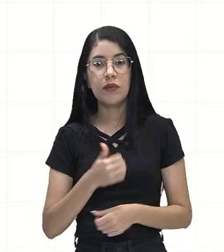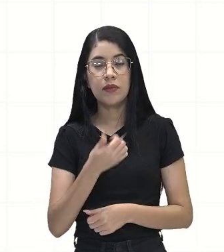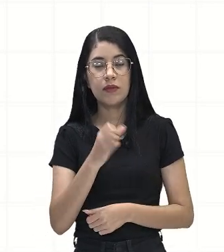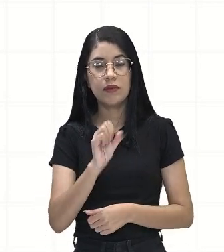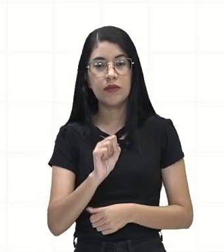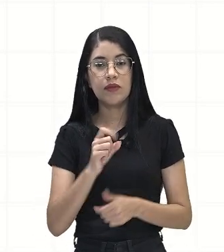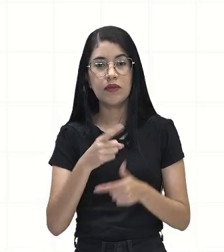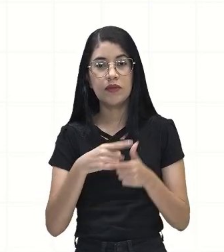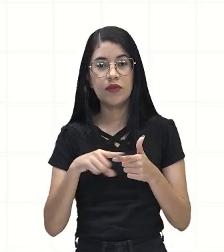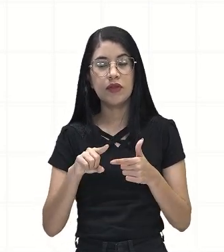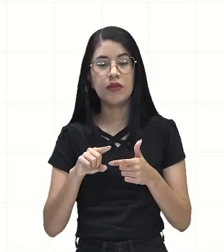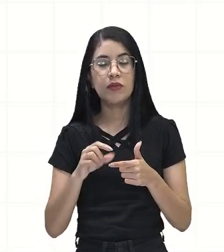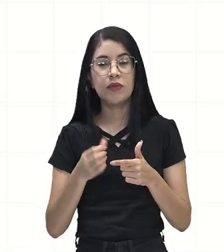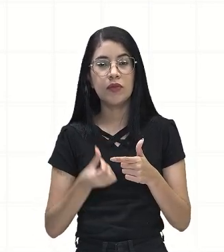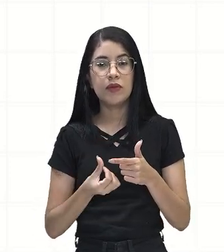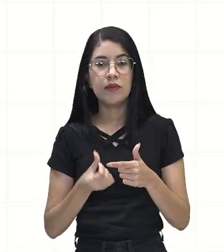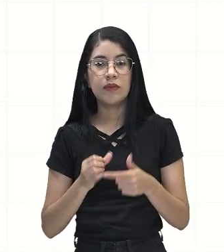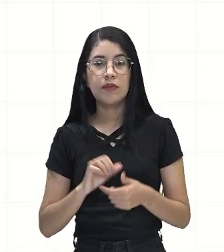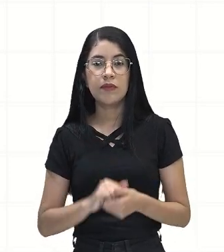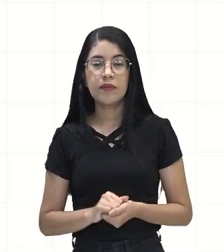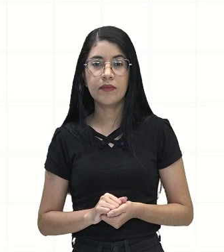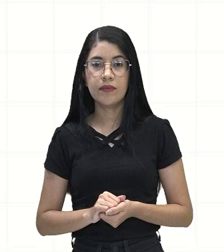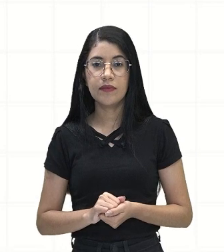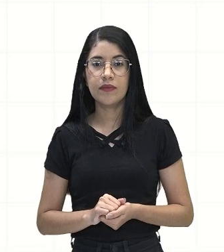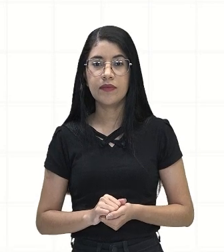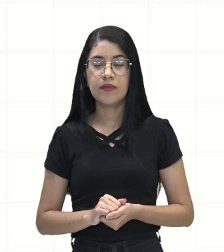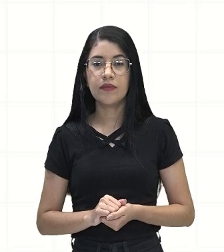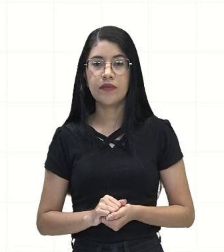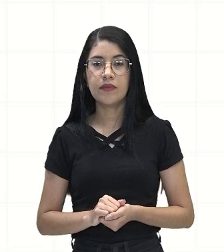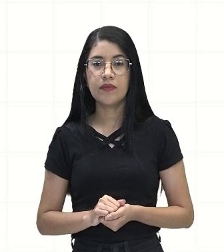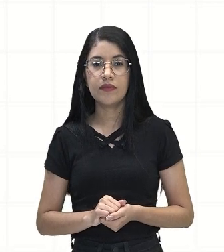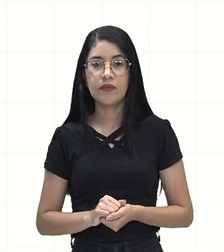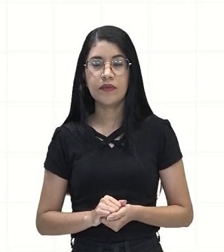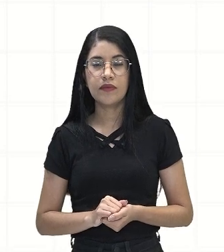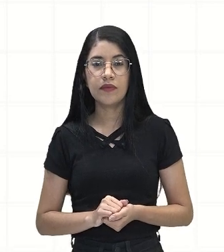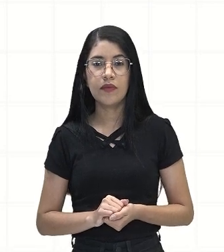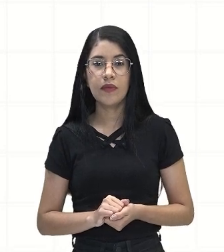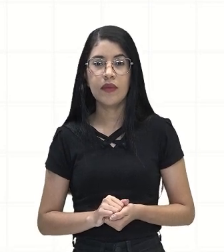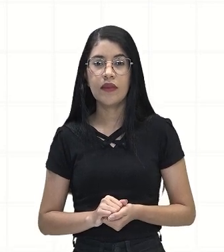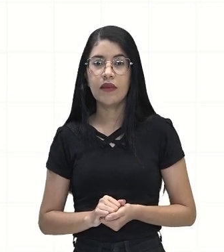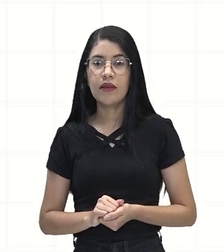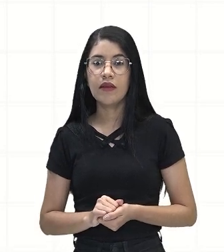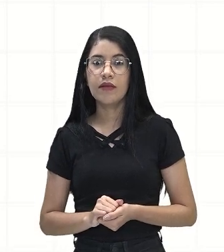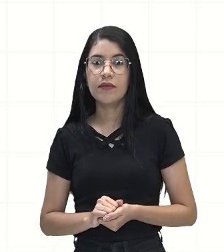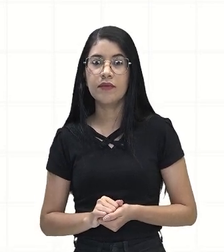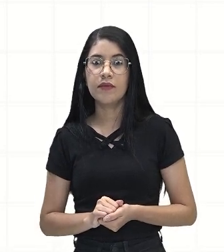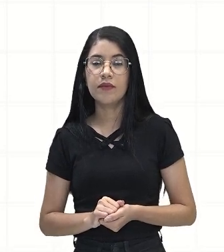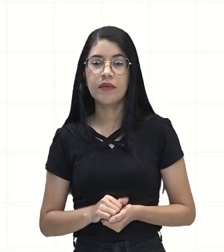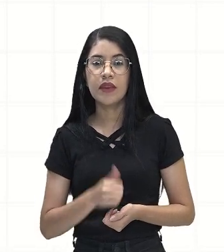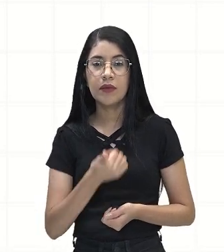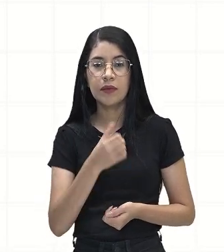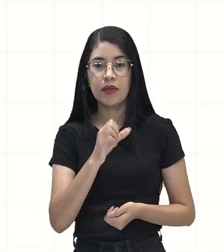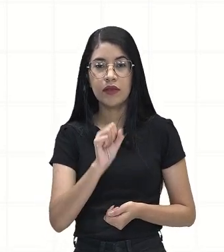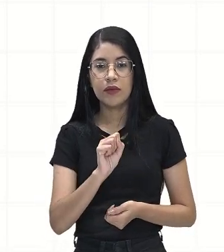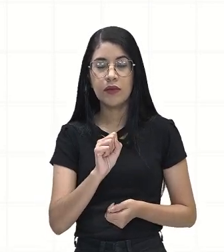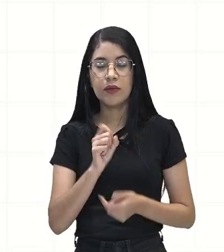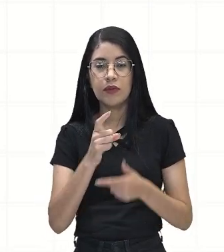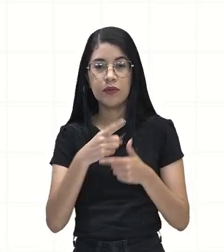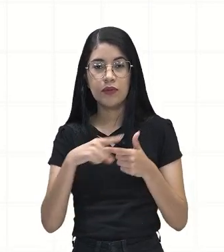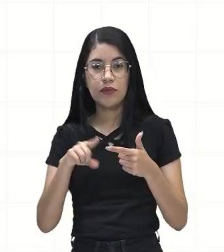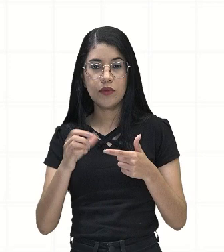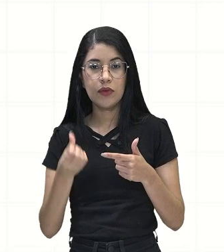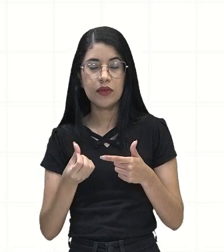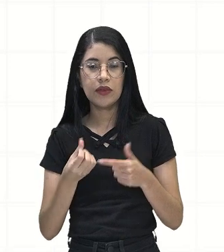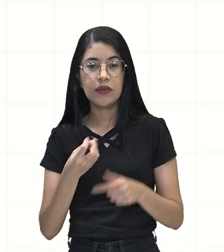vezes raiz de 5 dividido por 6, né? Nós vamos ter aqui, ó, posso dividir o 18 por 6.